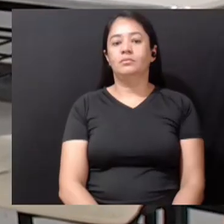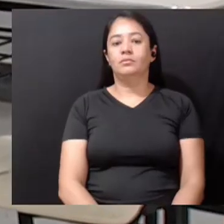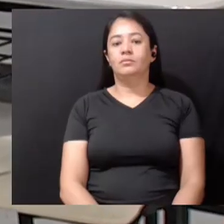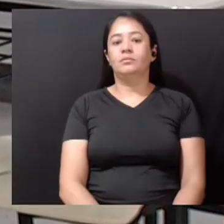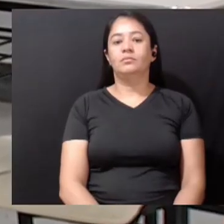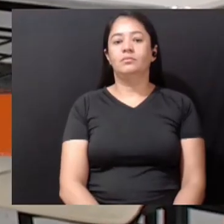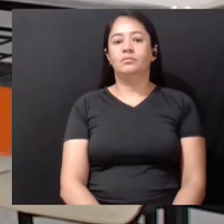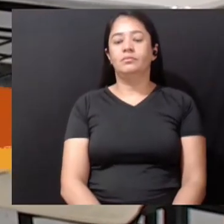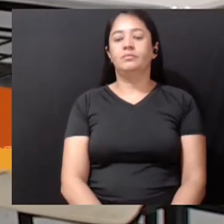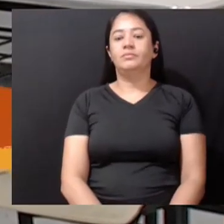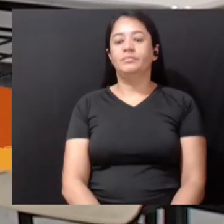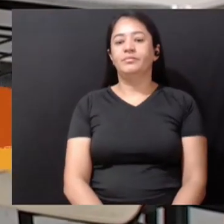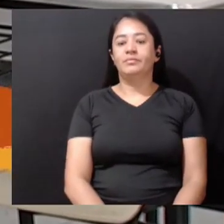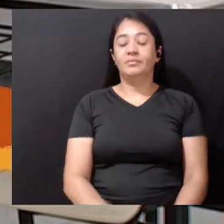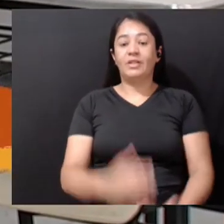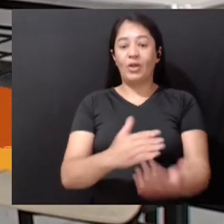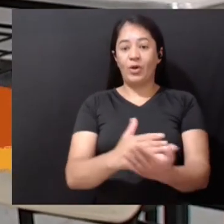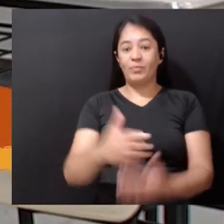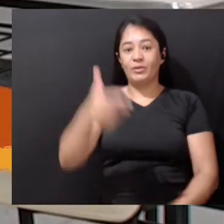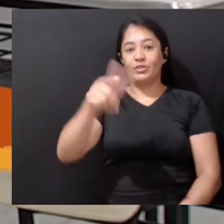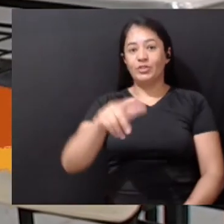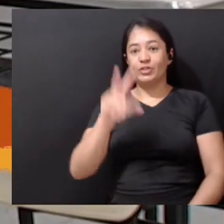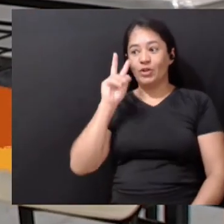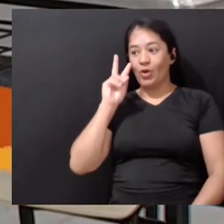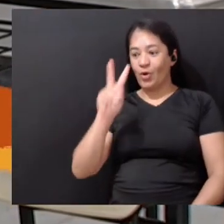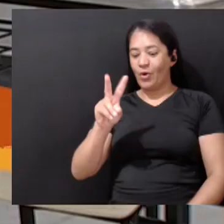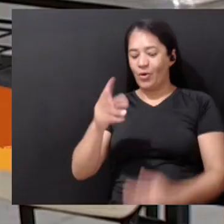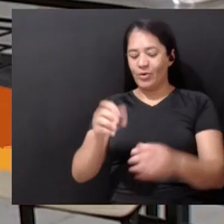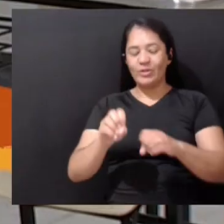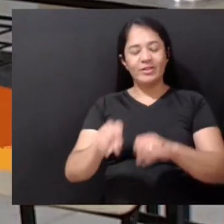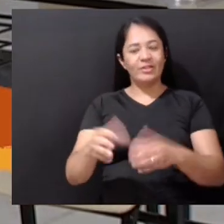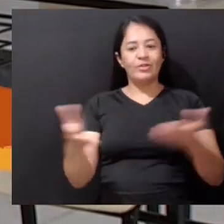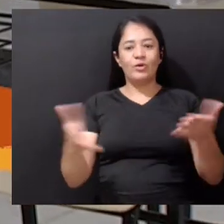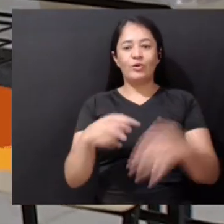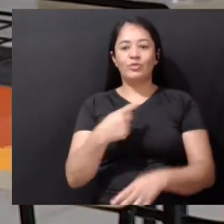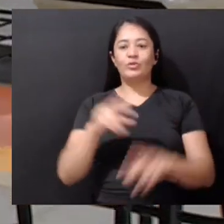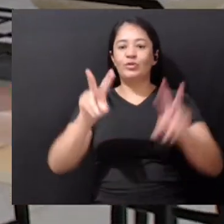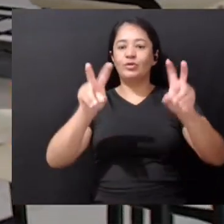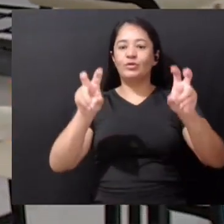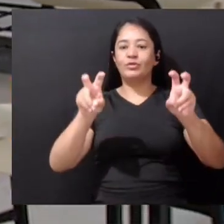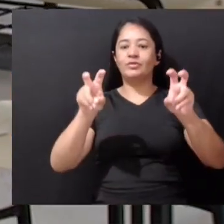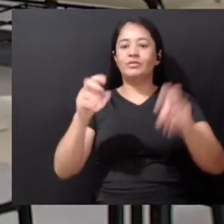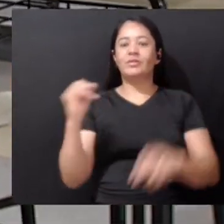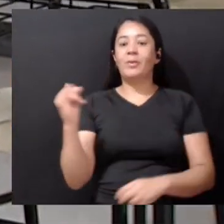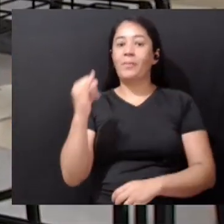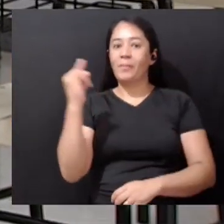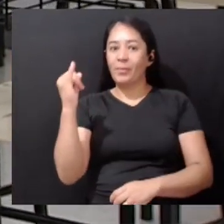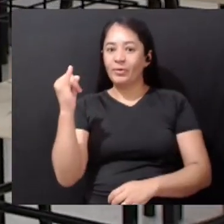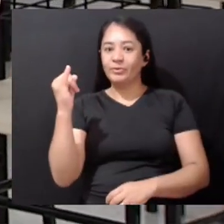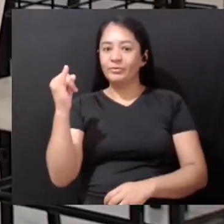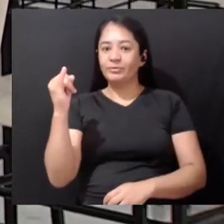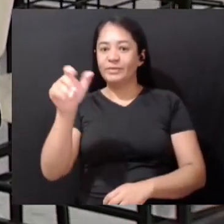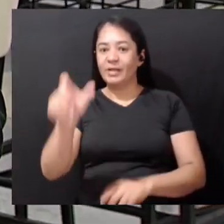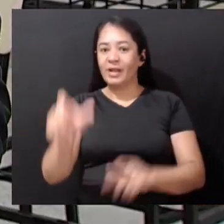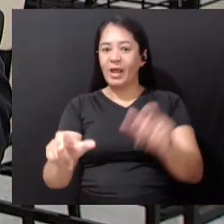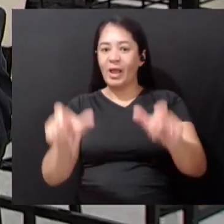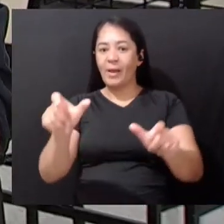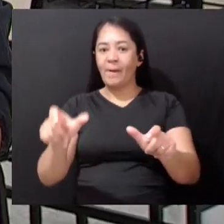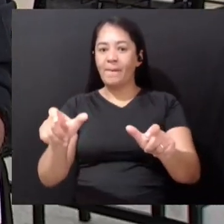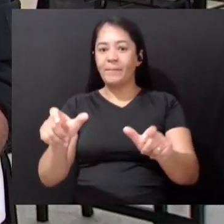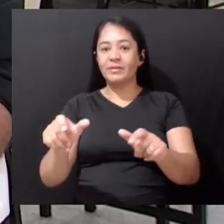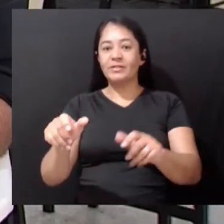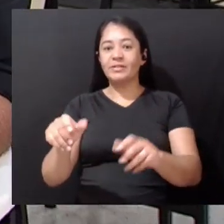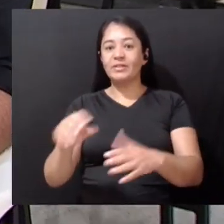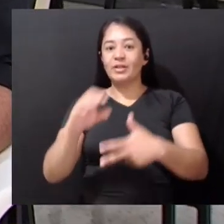Tá no ar mais um De Olho na Educação e hoje o nosso tema é um assunto muito importante para o pessoal que vai prestar o Exame Nacional do